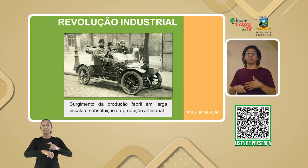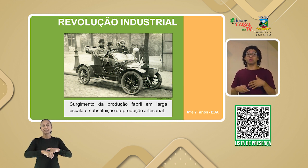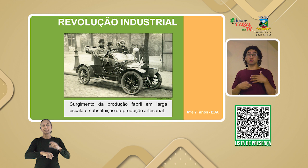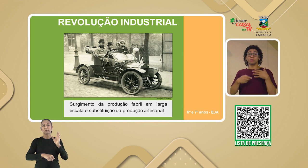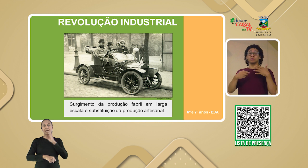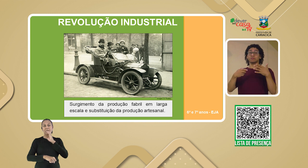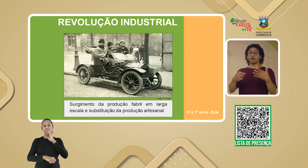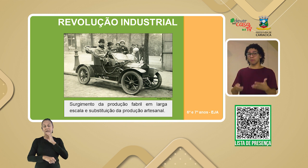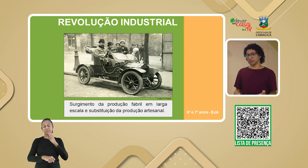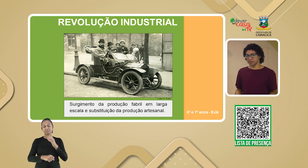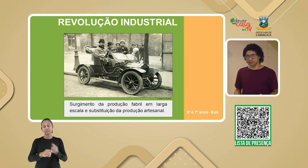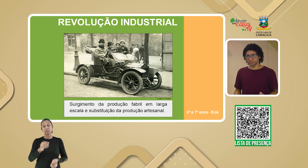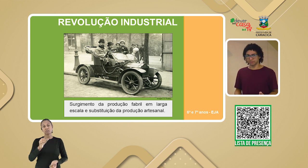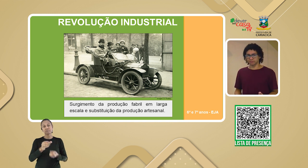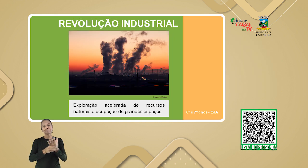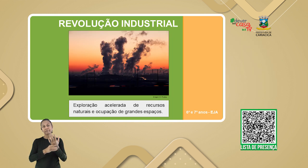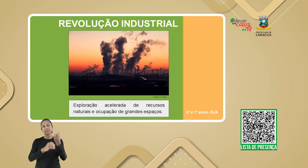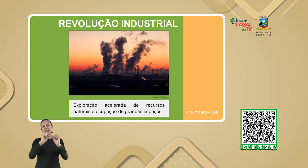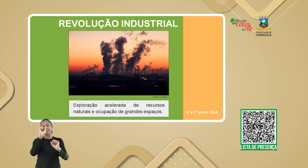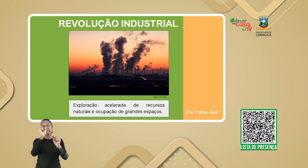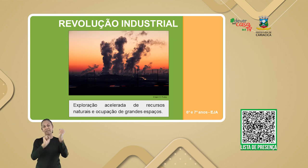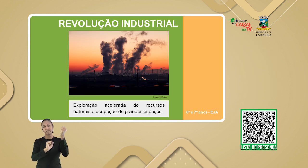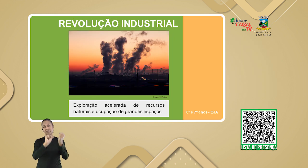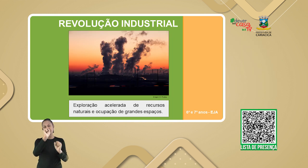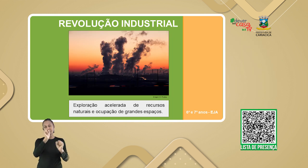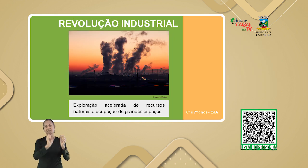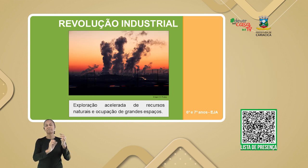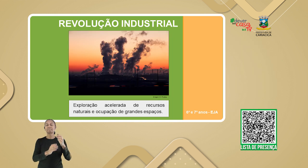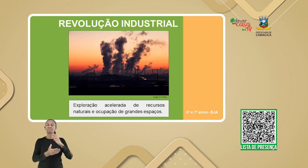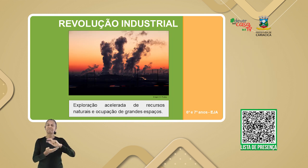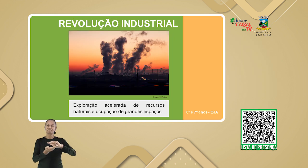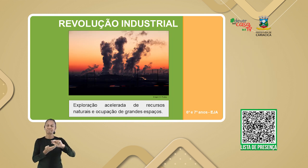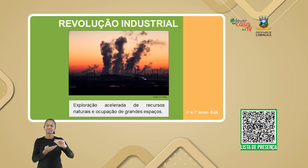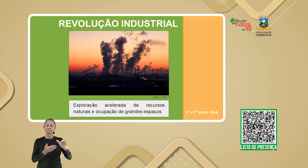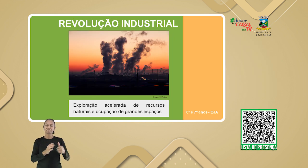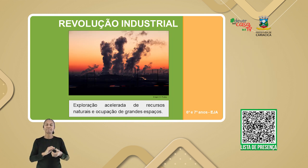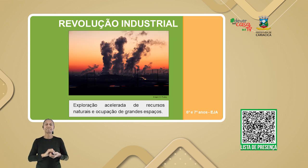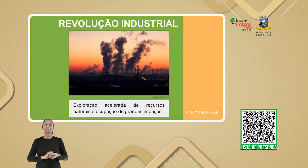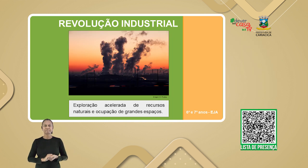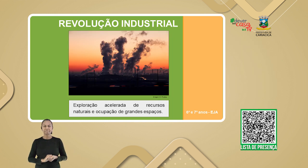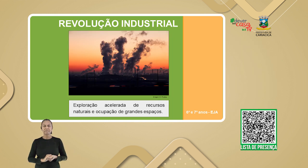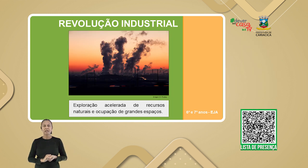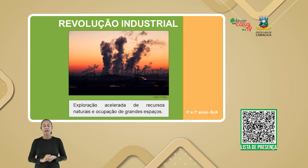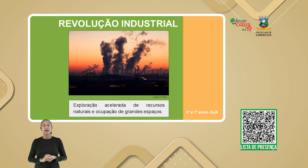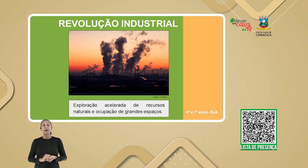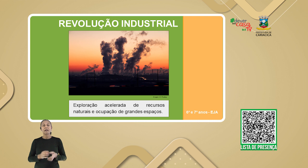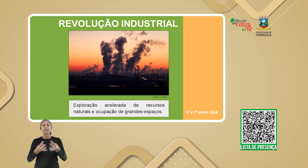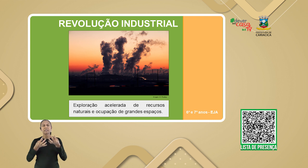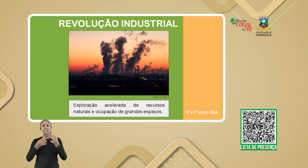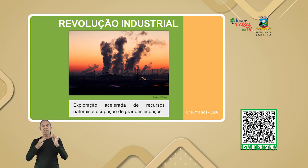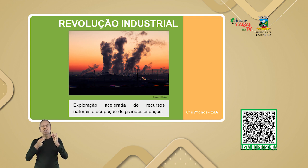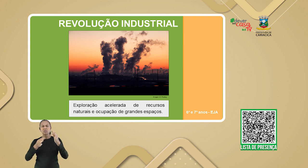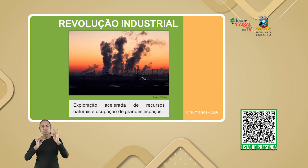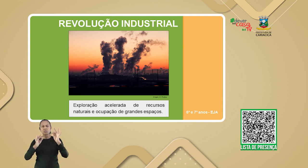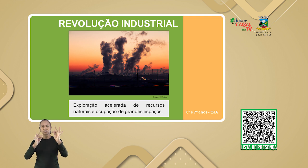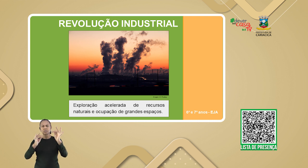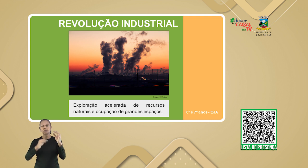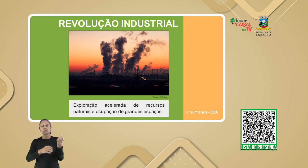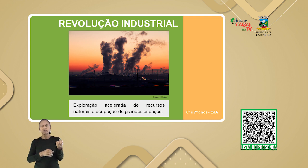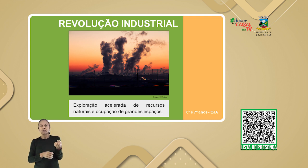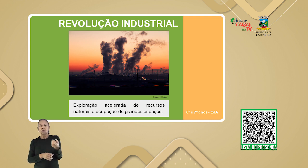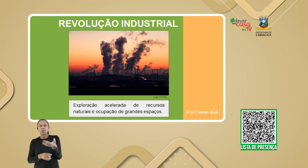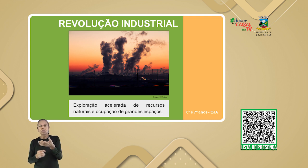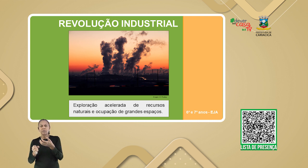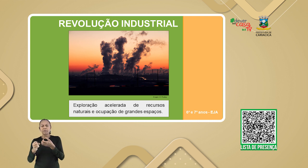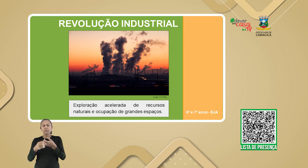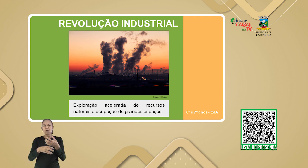Então a gente tem o surgimento das fábricas. No entanto, o que acontece? A introdução das novas tecnologias fez com que essas mesmas